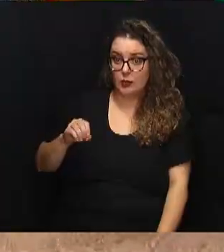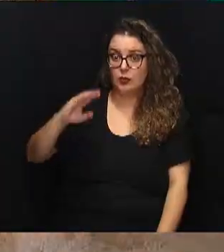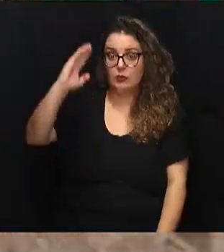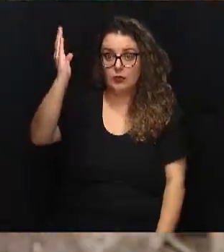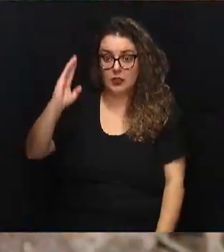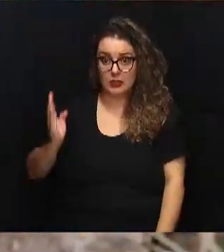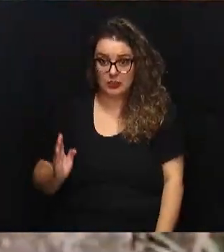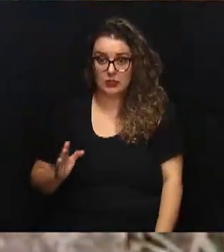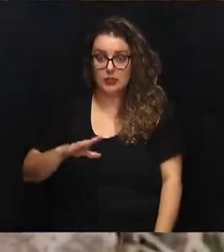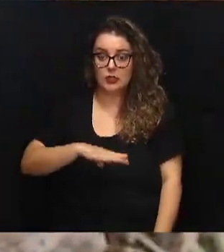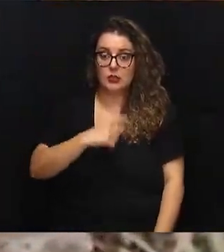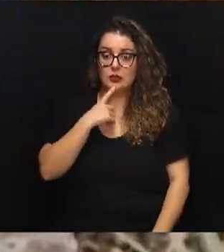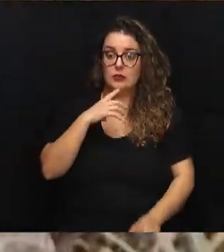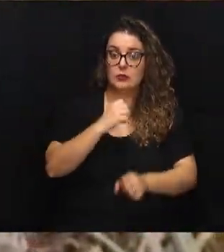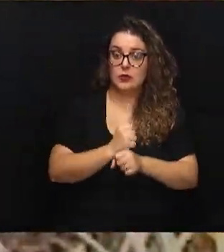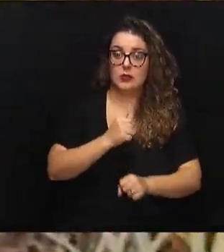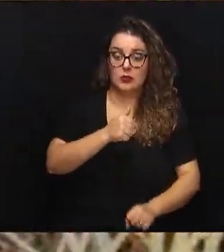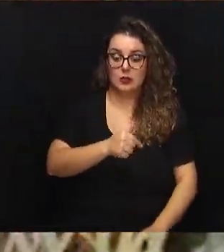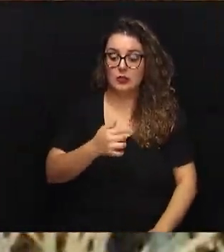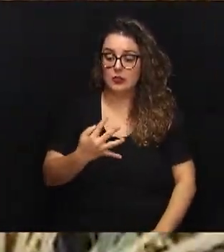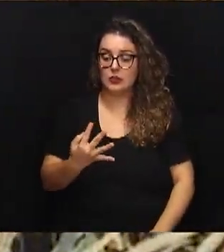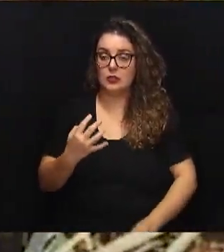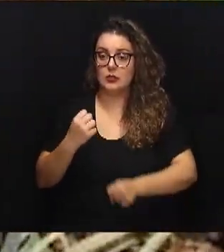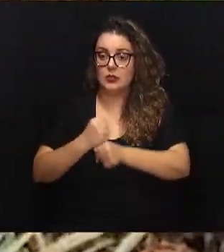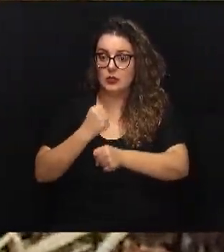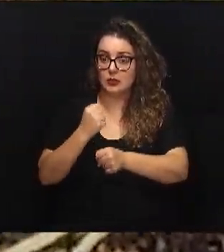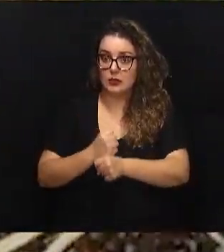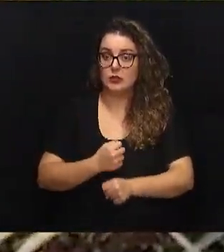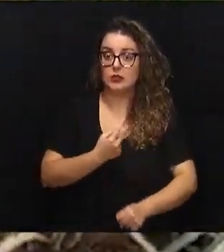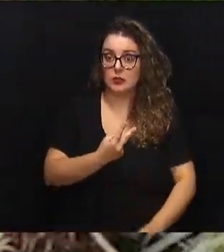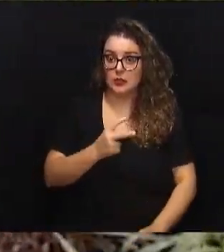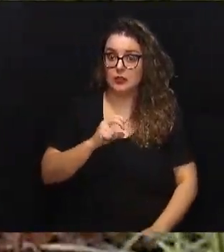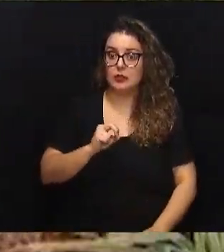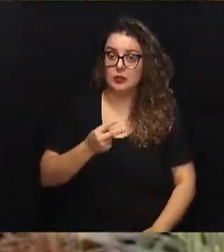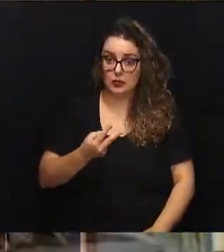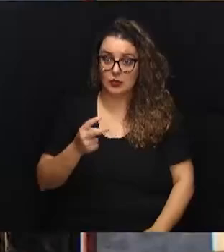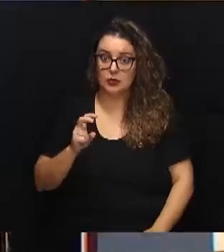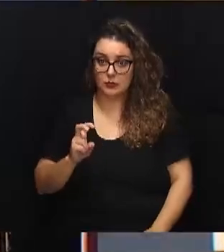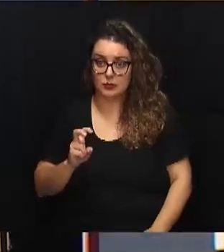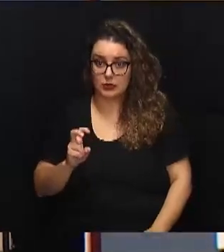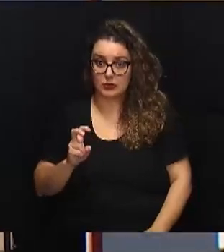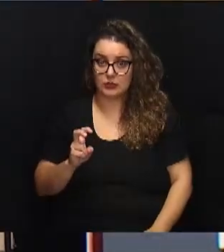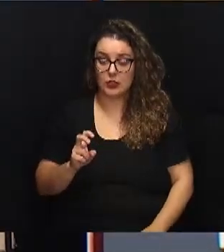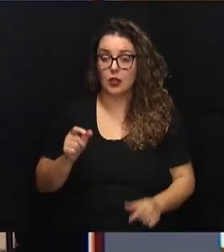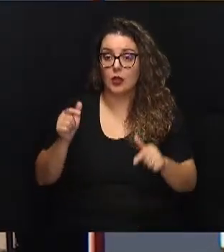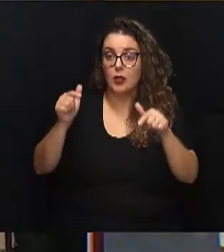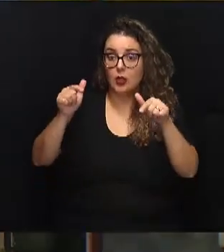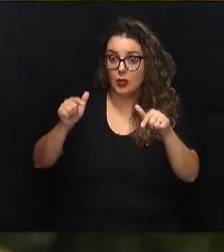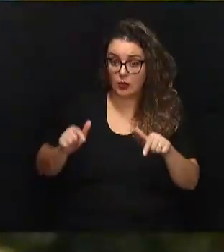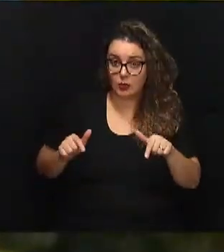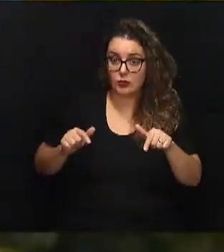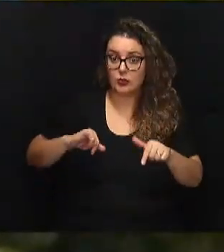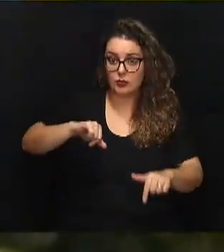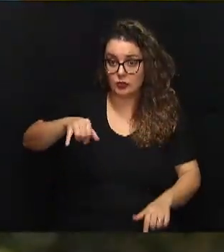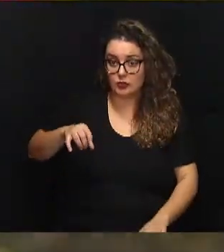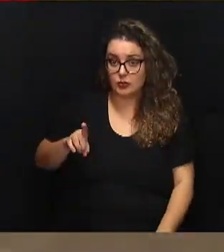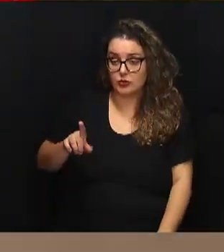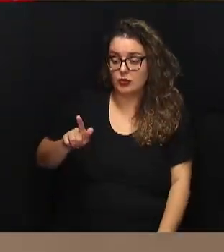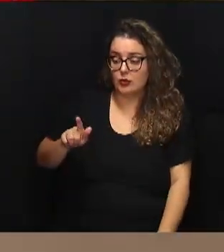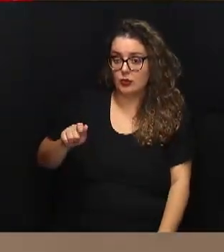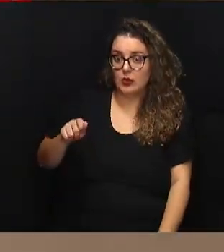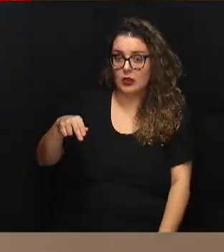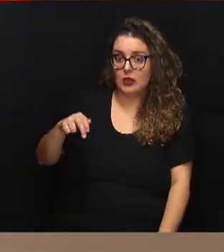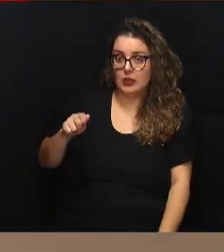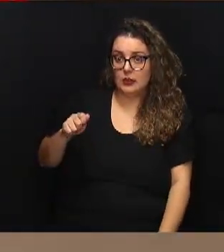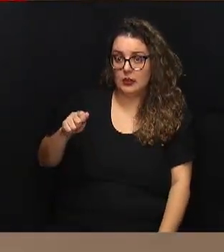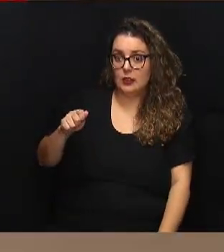Campinas completa 74 anos em 2025. Localizado no Jardim Guanabara, ele